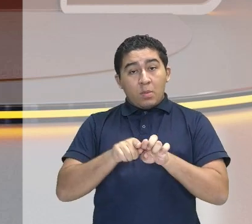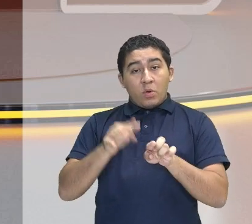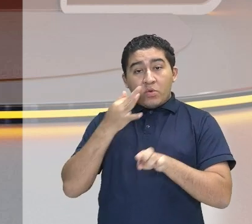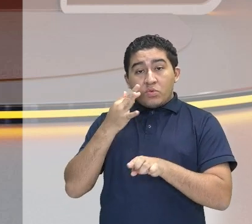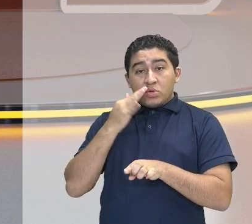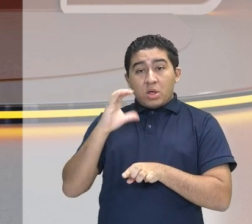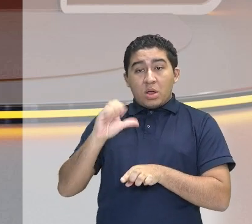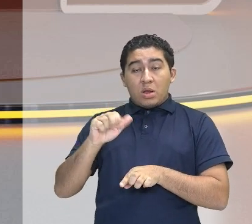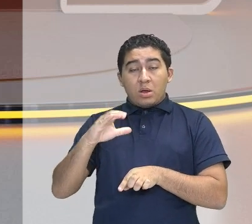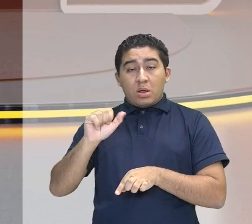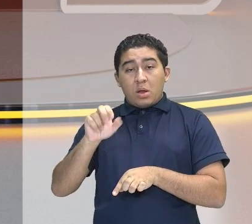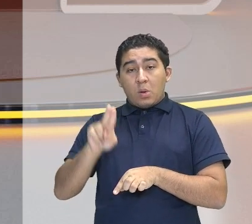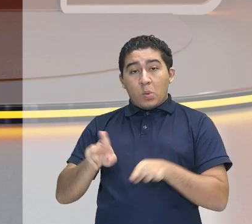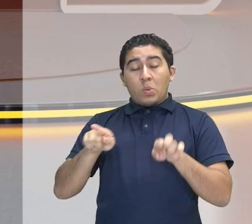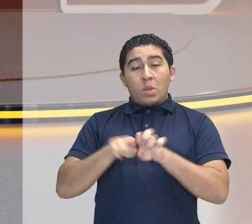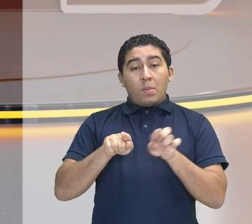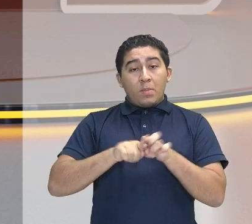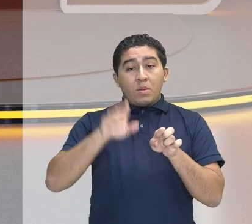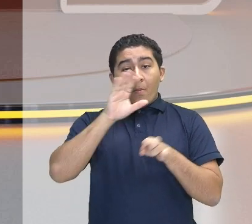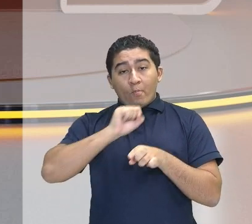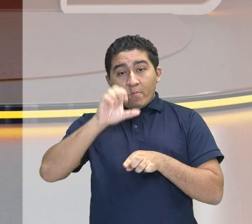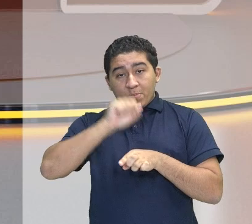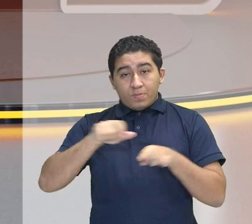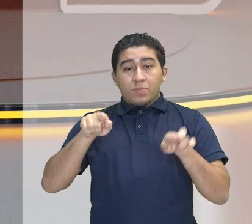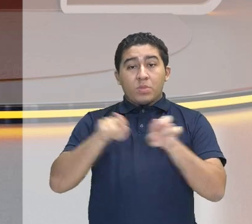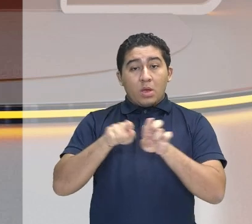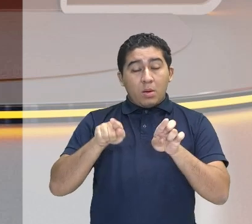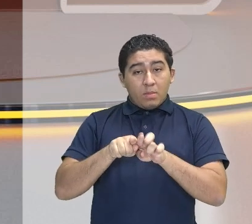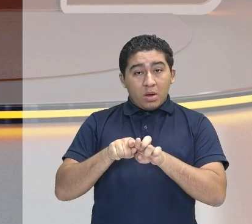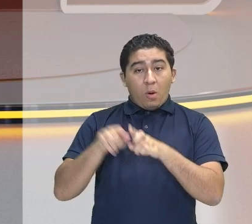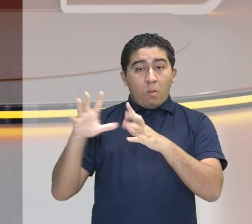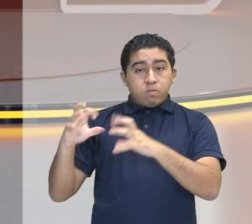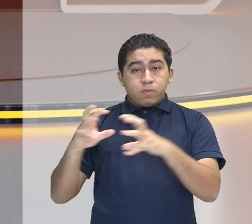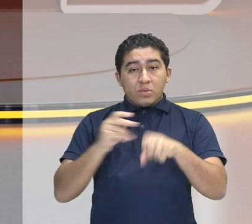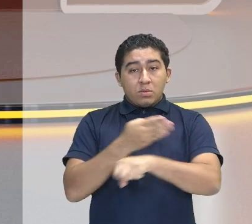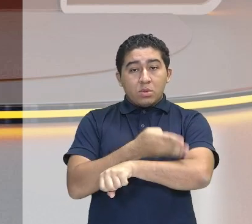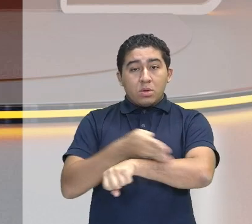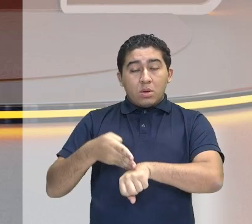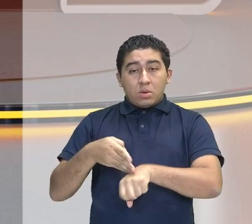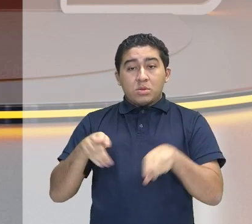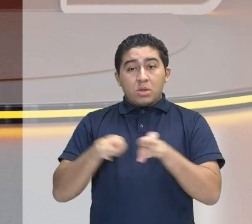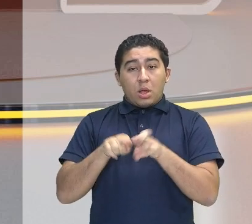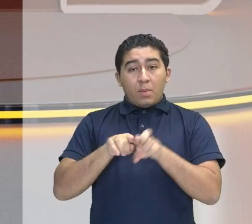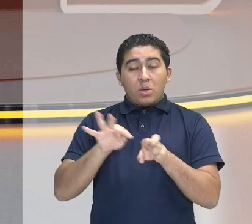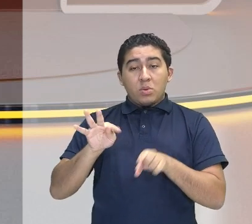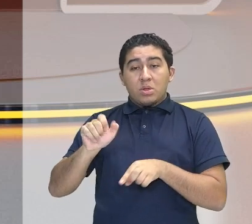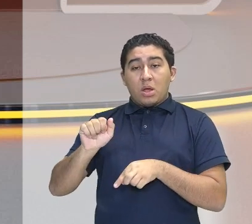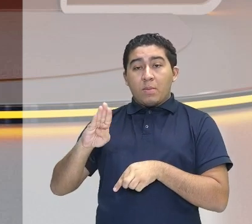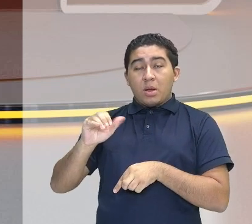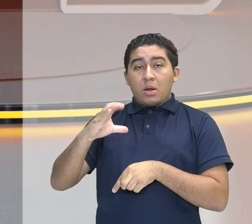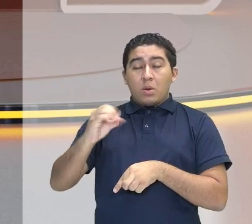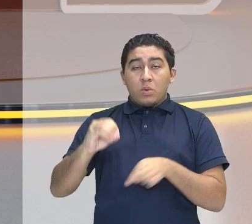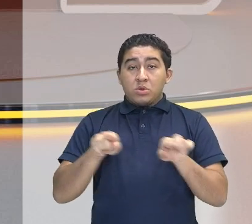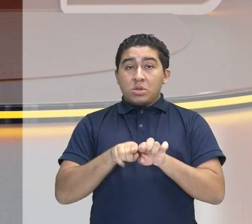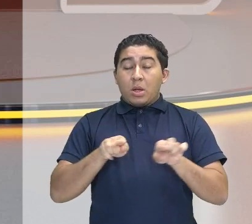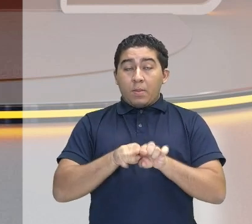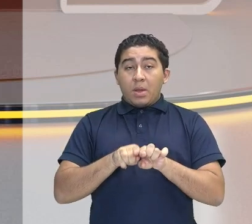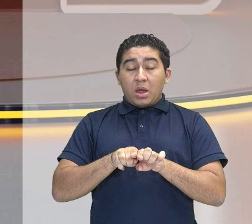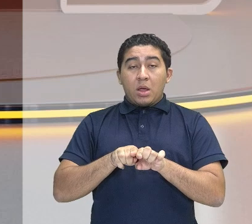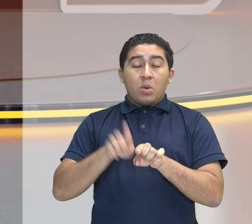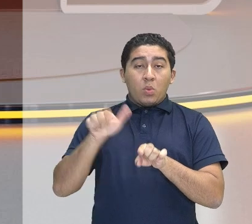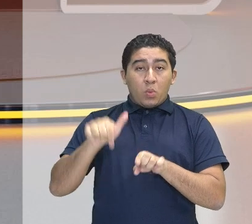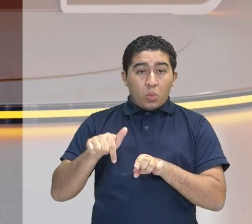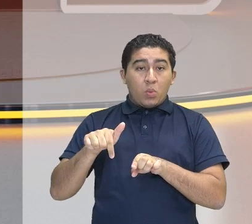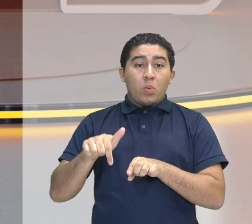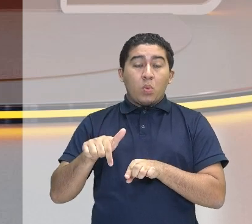com o cultivo do cacau, da laranja, o algodão, o tabaco e também o açúcar,